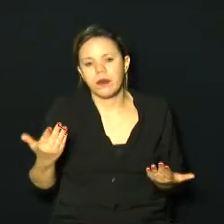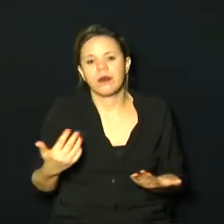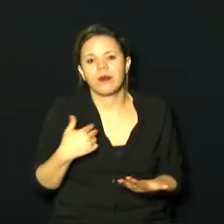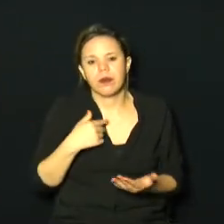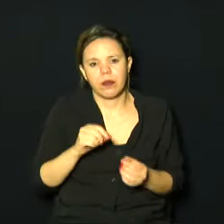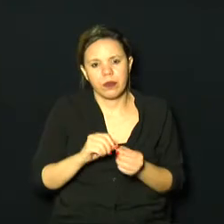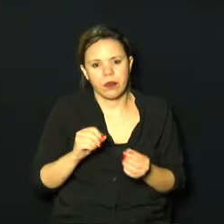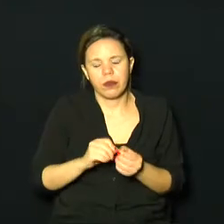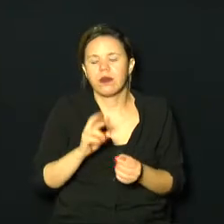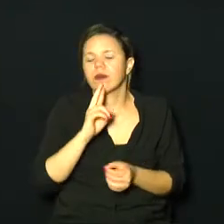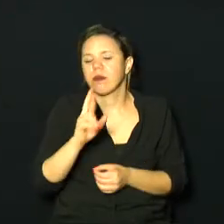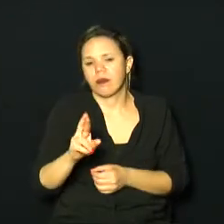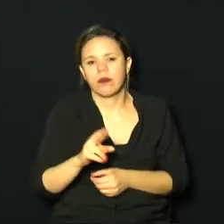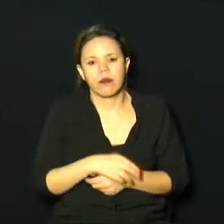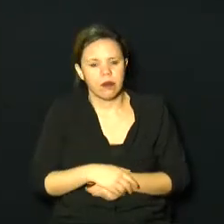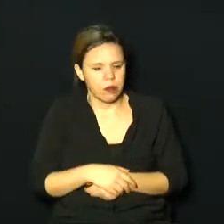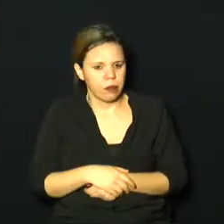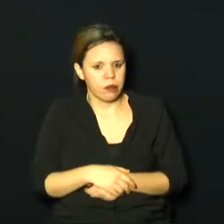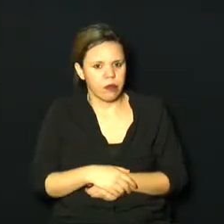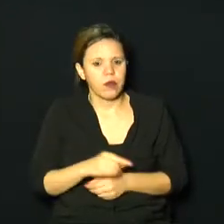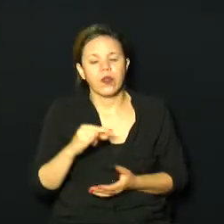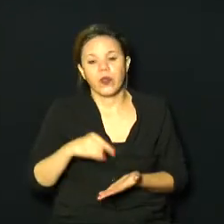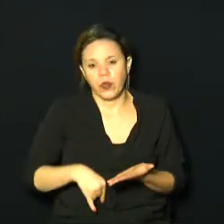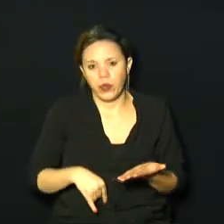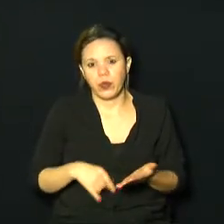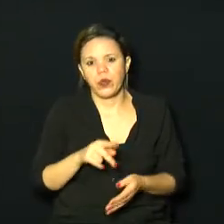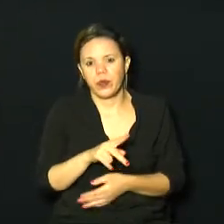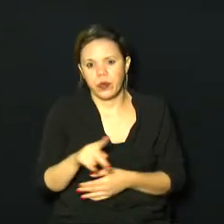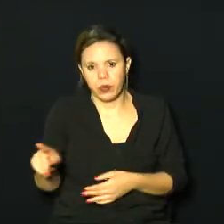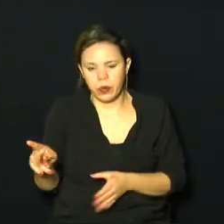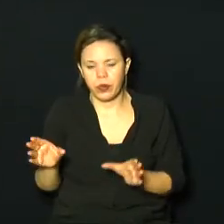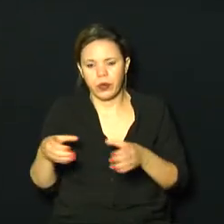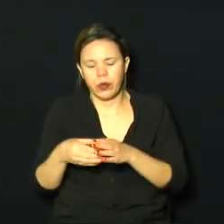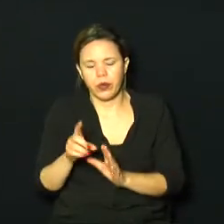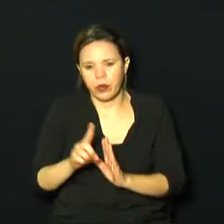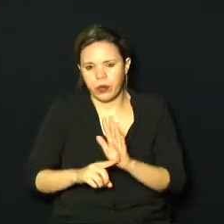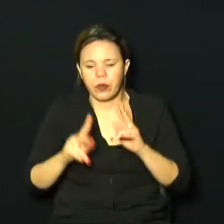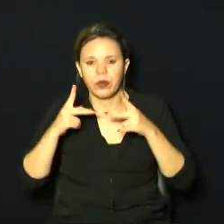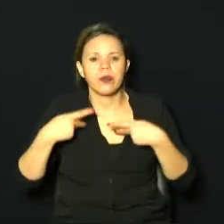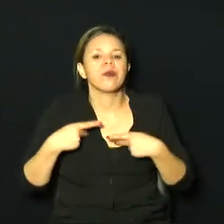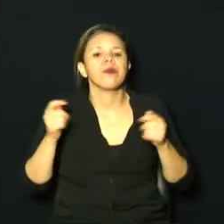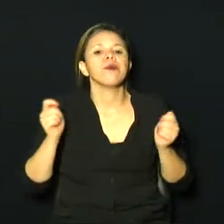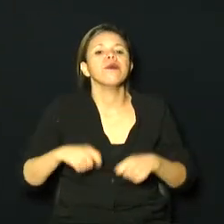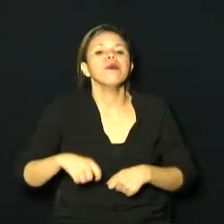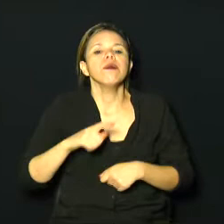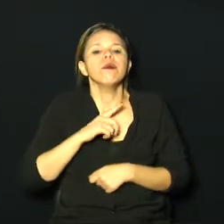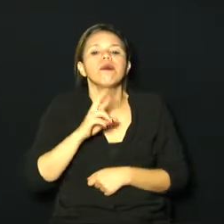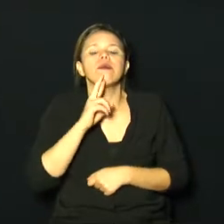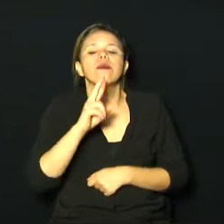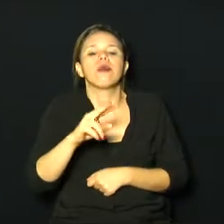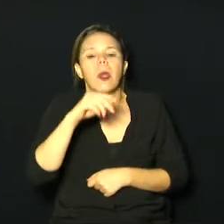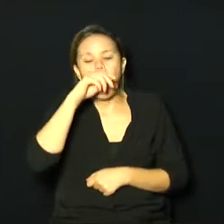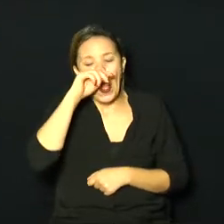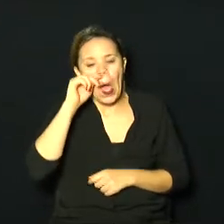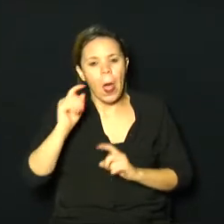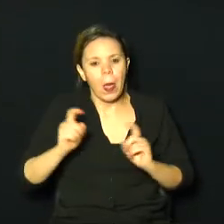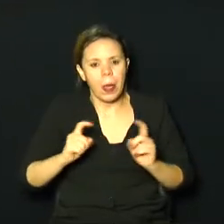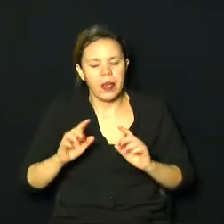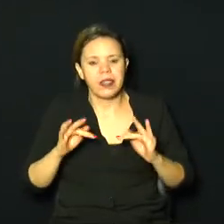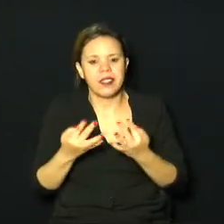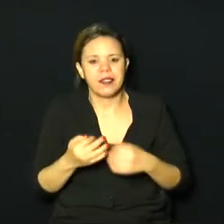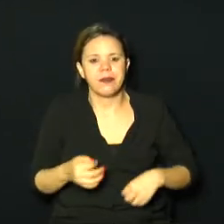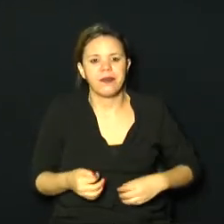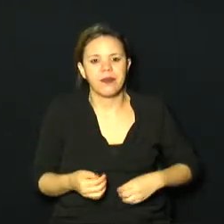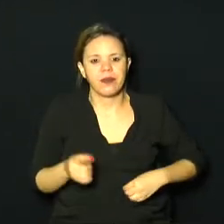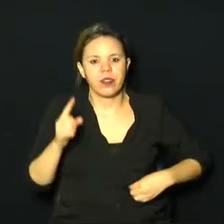pode ter respondido o ofício para a presidência da Comissão de Direitos Humanos, ela pode ter respondido em reunião para as famílias, como